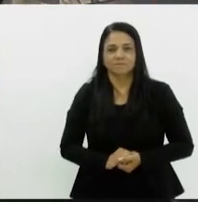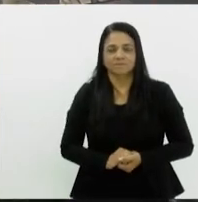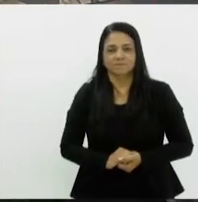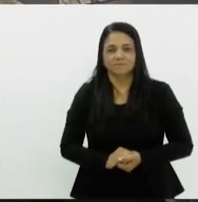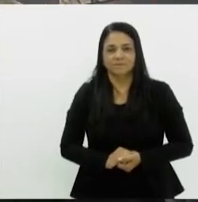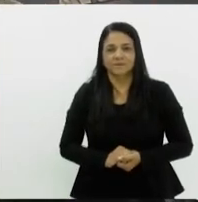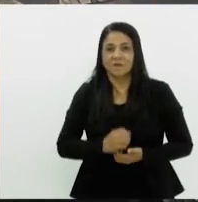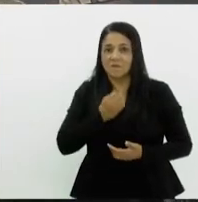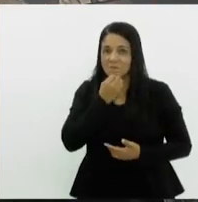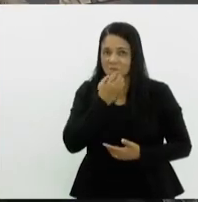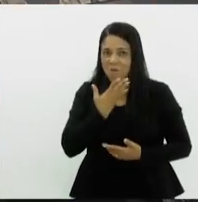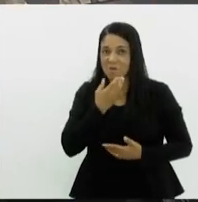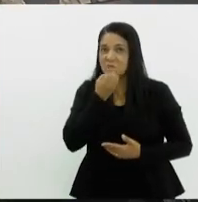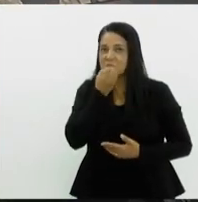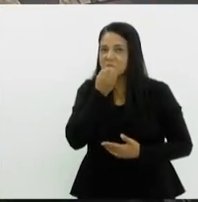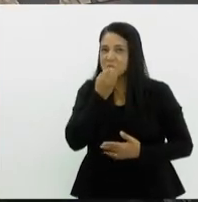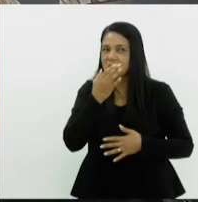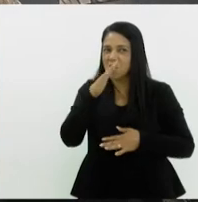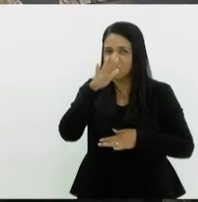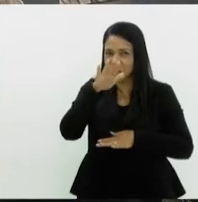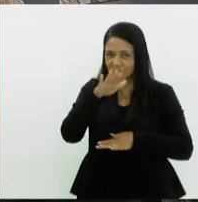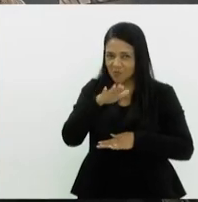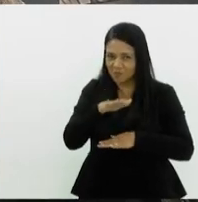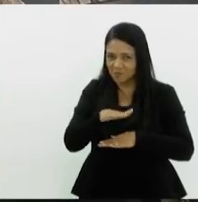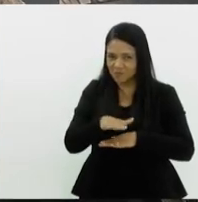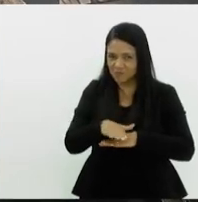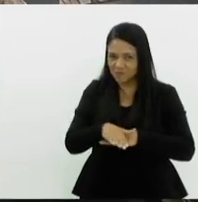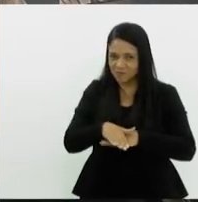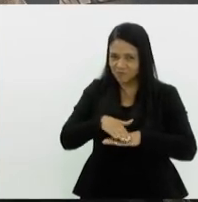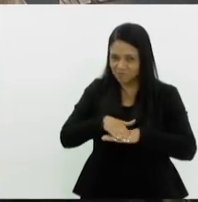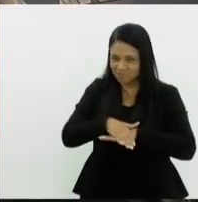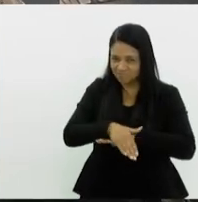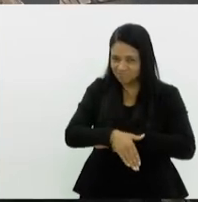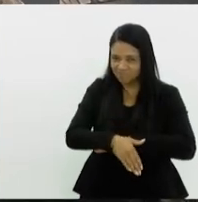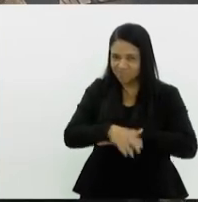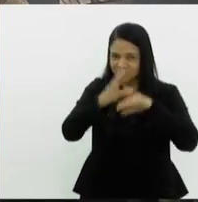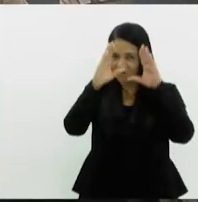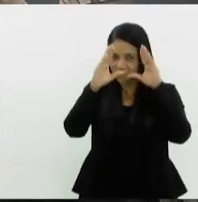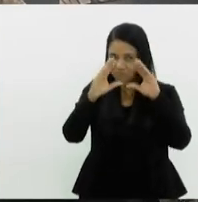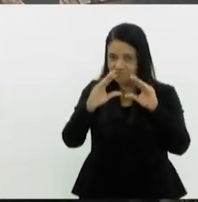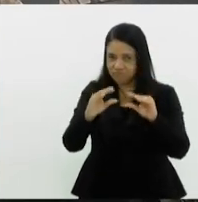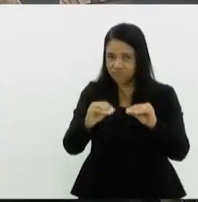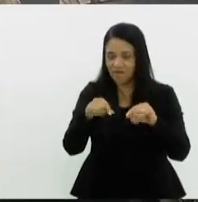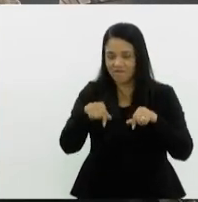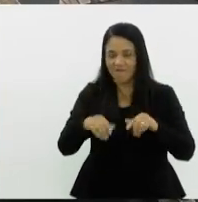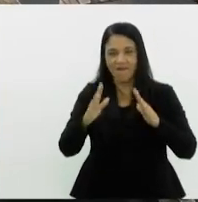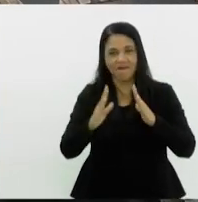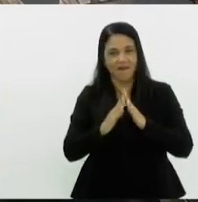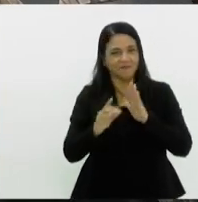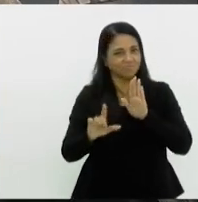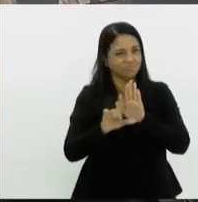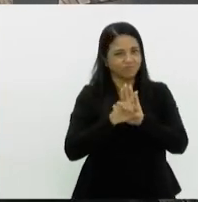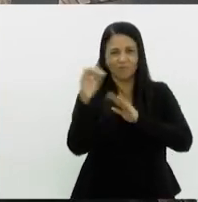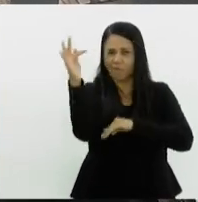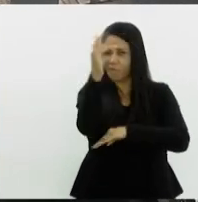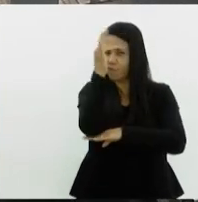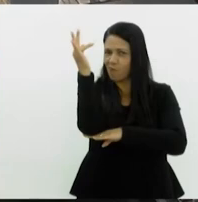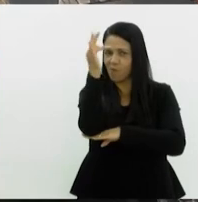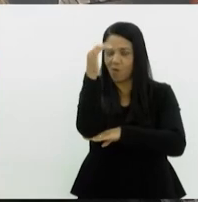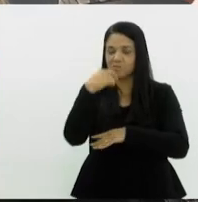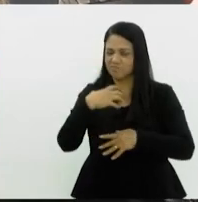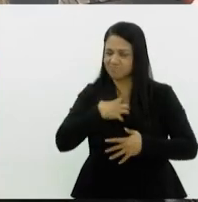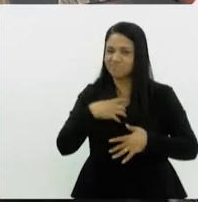Bom, gente, agora eu vou dar uma boa noite sem muita formalidade. Essa casa aqui, ela é muito formal, né? Mas como eu fico